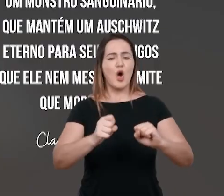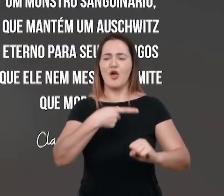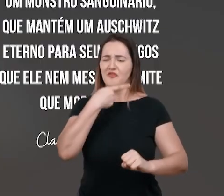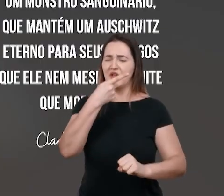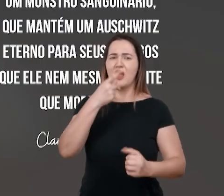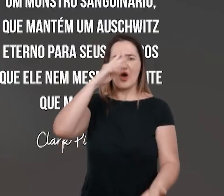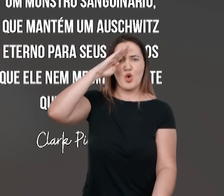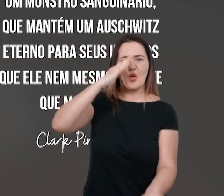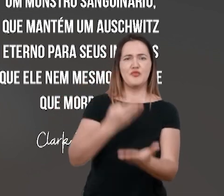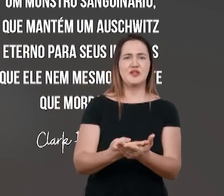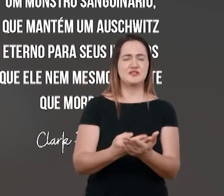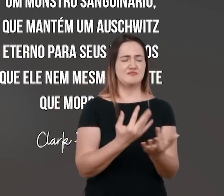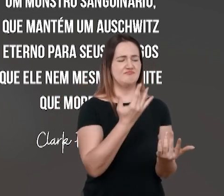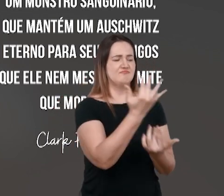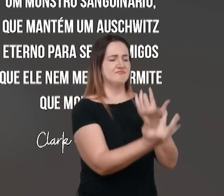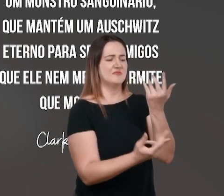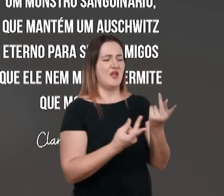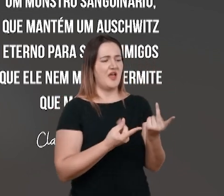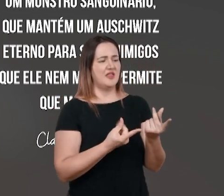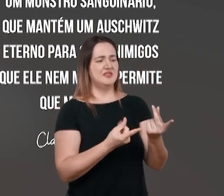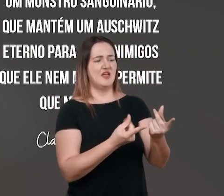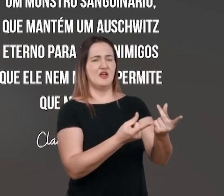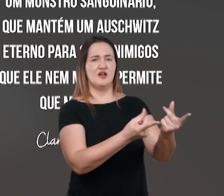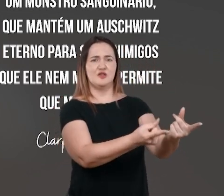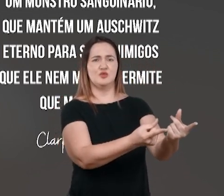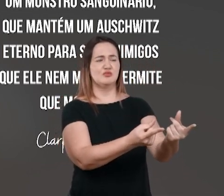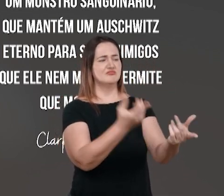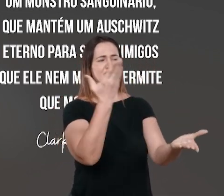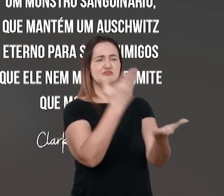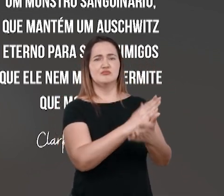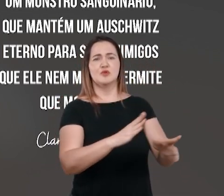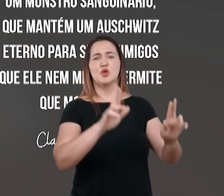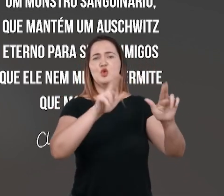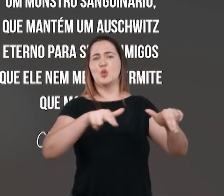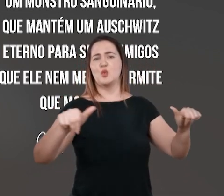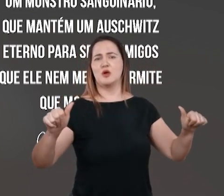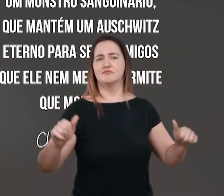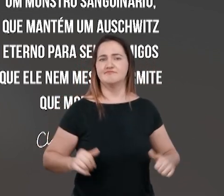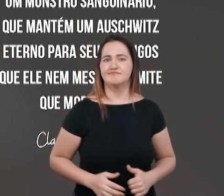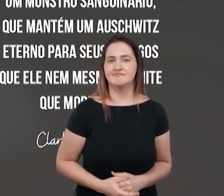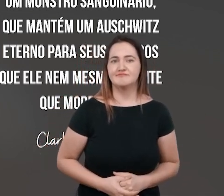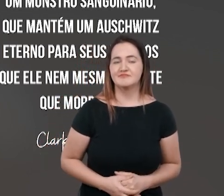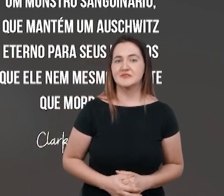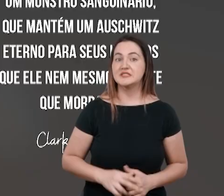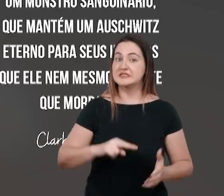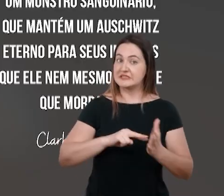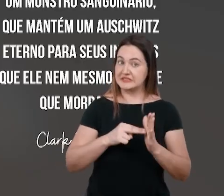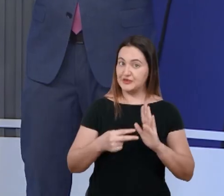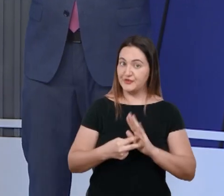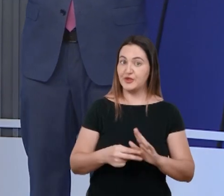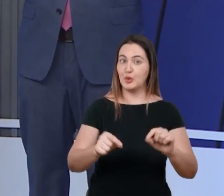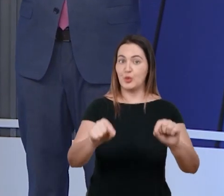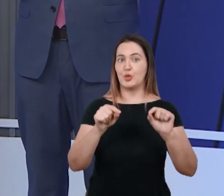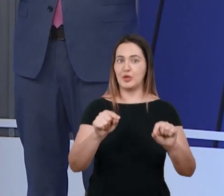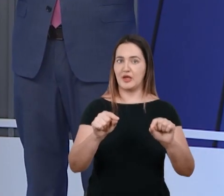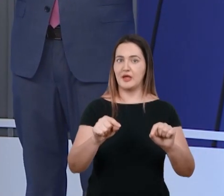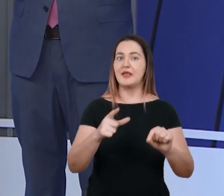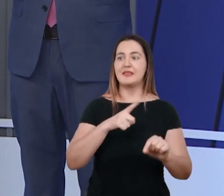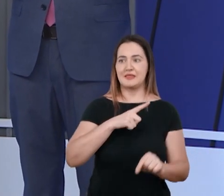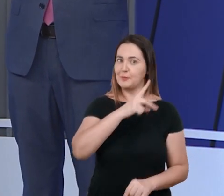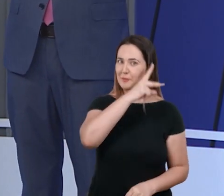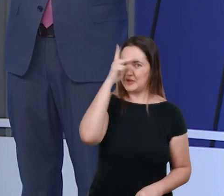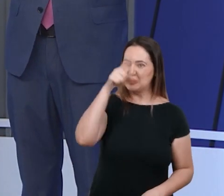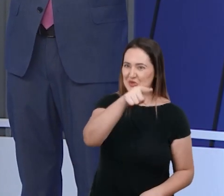assim, uma coisa podemos dizer com confiança, o tormento eterno deve ser descartado. Ou